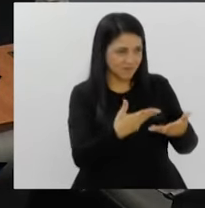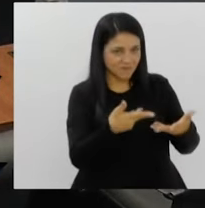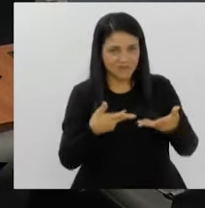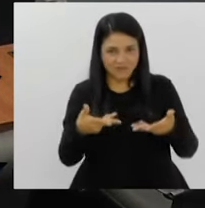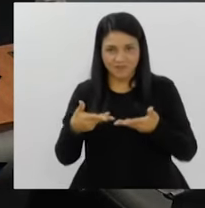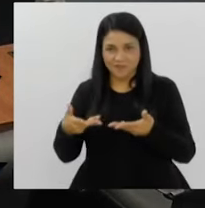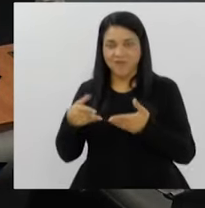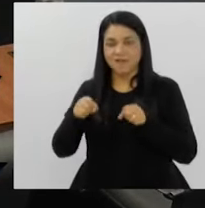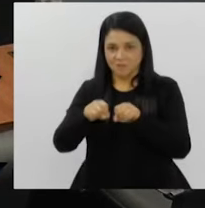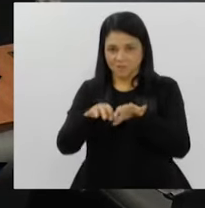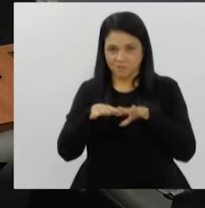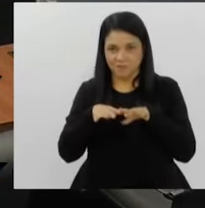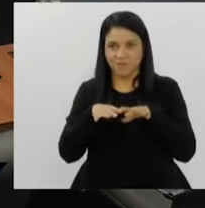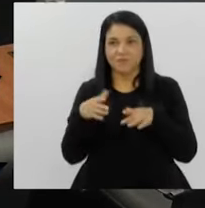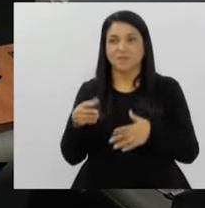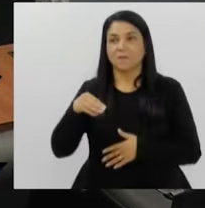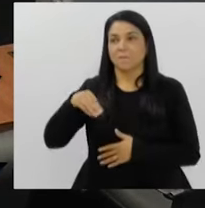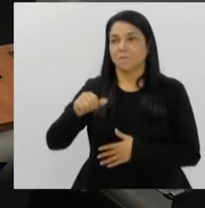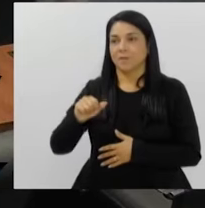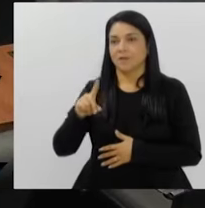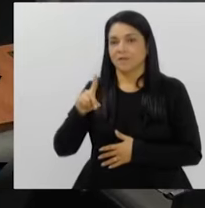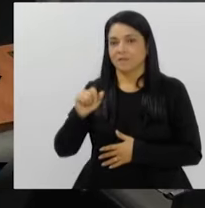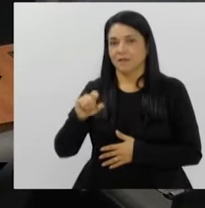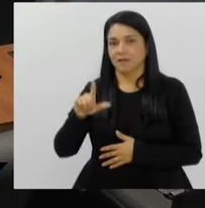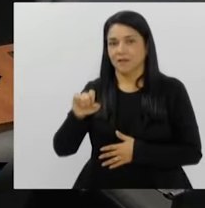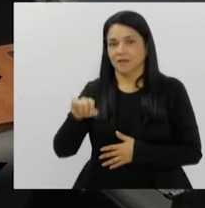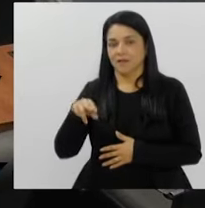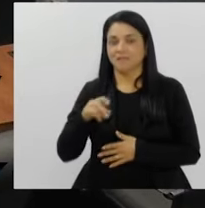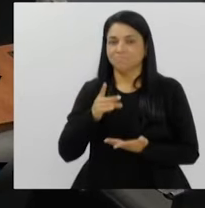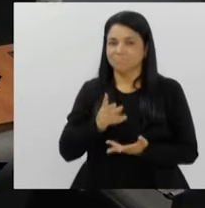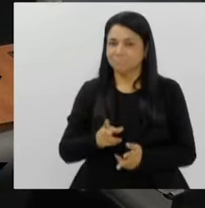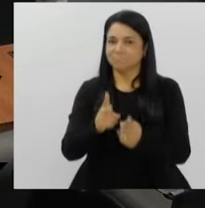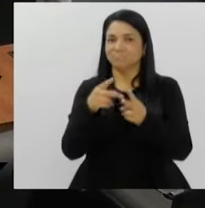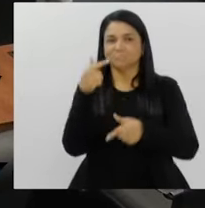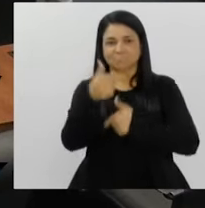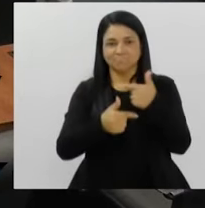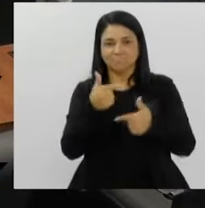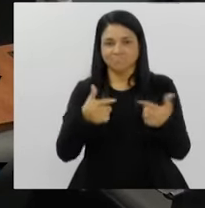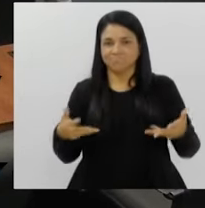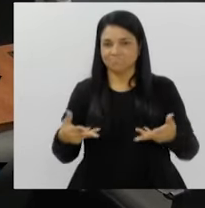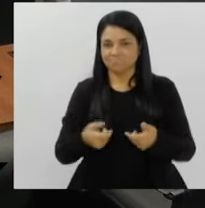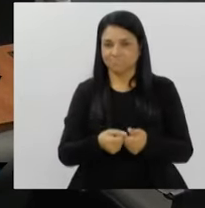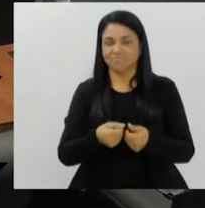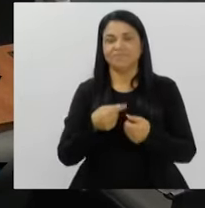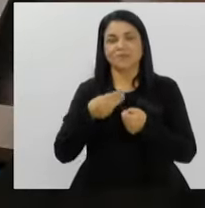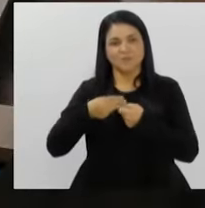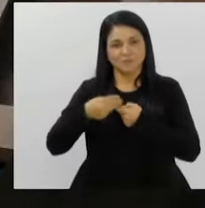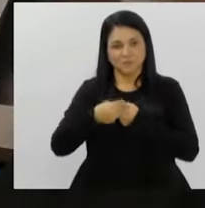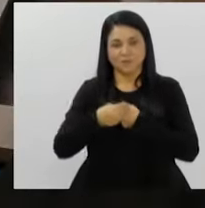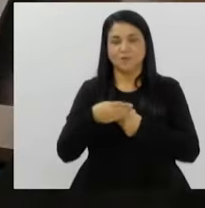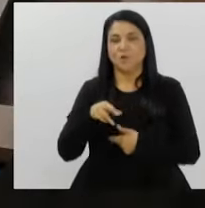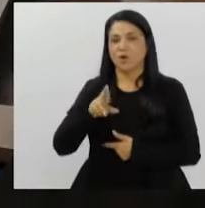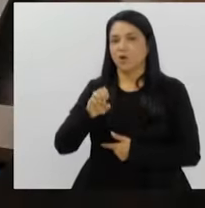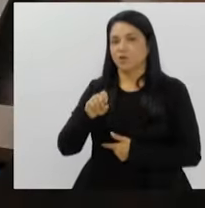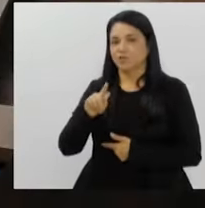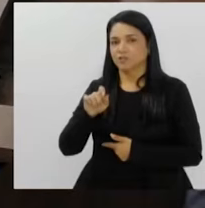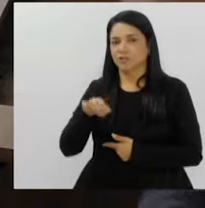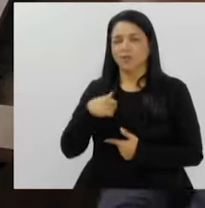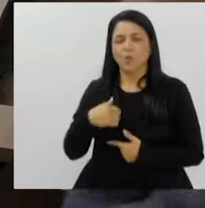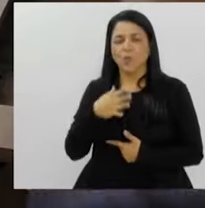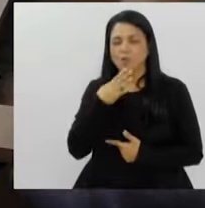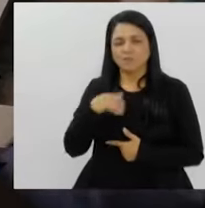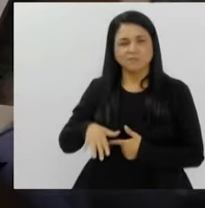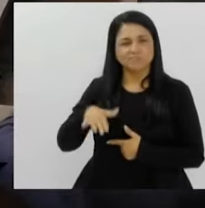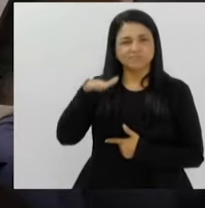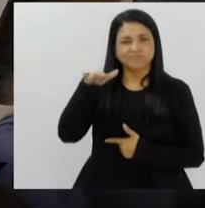este parlamento, Madeleine agora efetivamente, Léo para continuar o brilhante trabalho no município dele, e Rogério, que eu conheço desde criança também, um